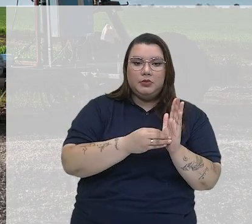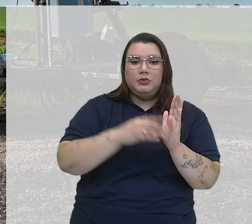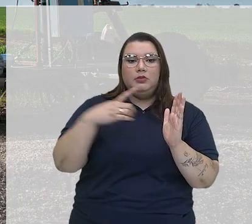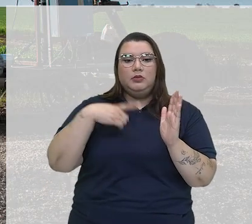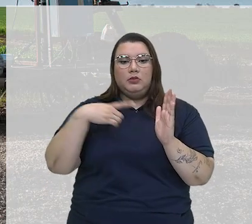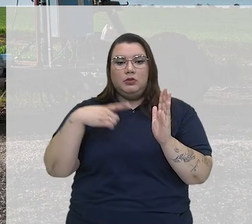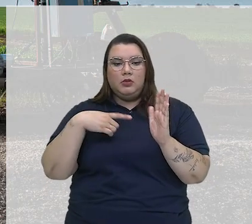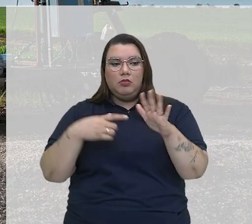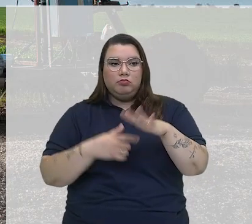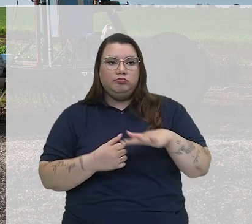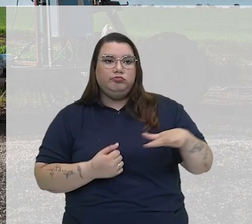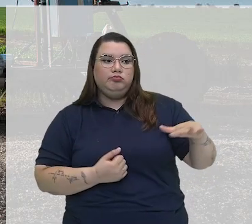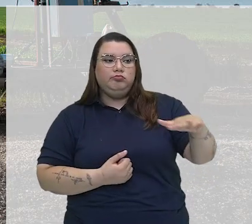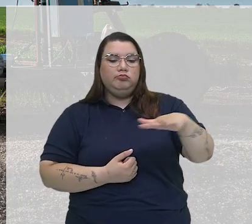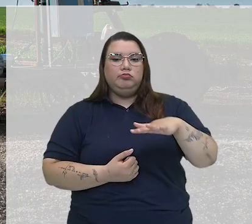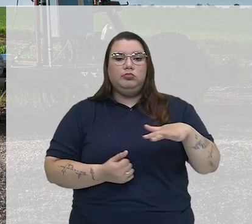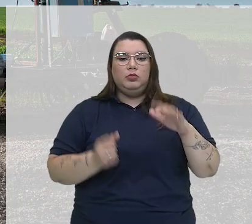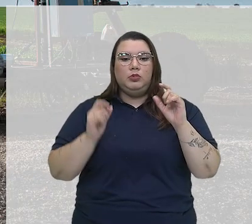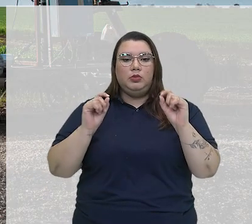nós temos aí